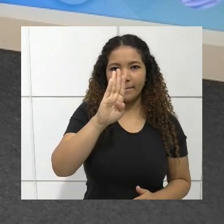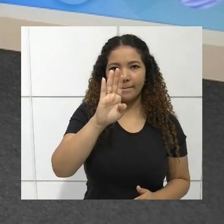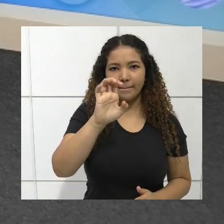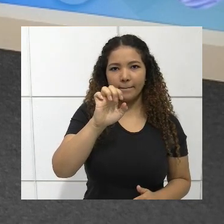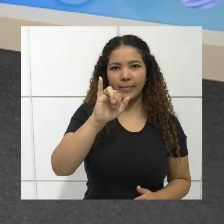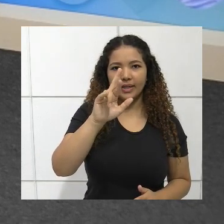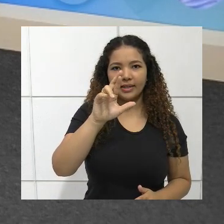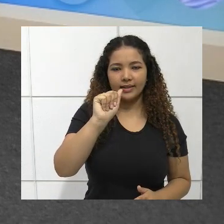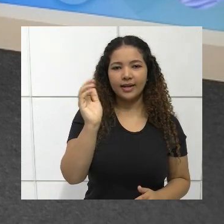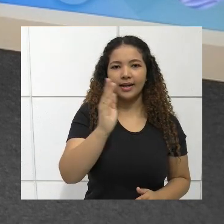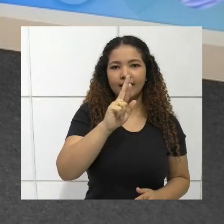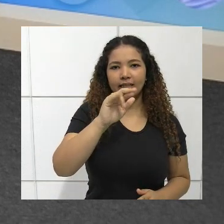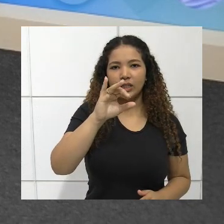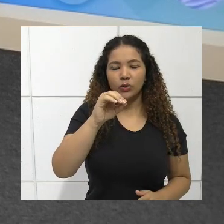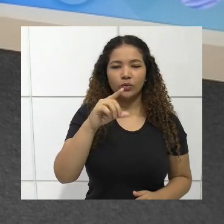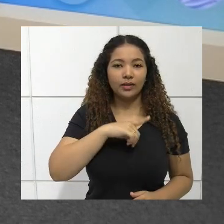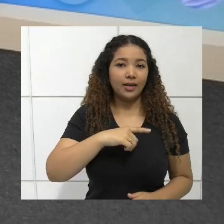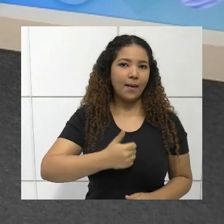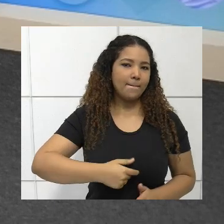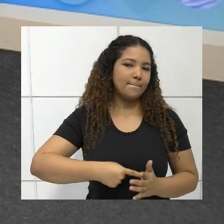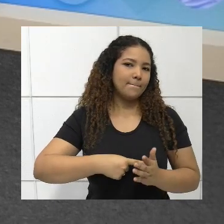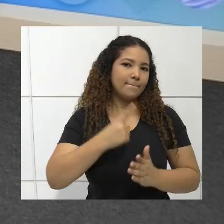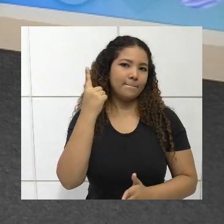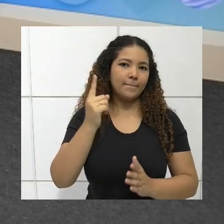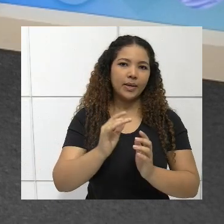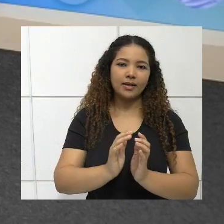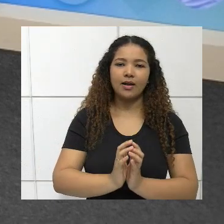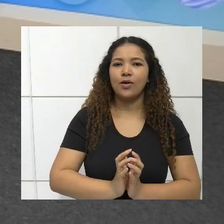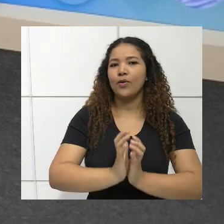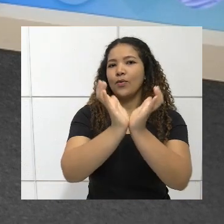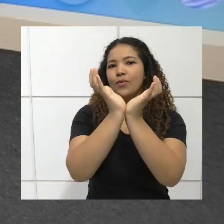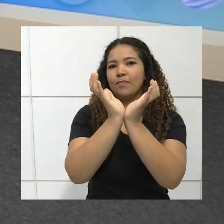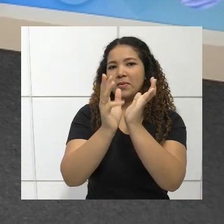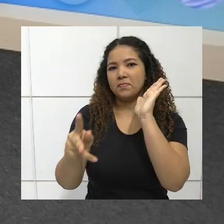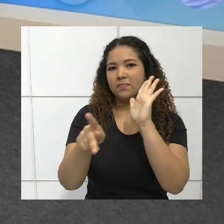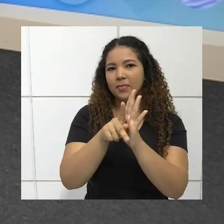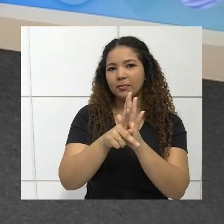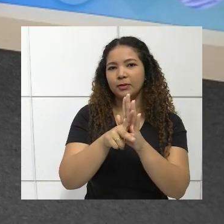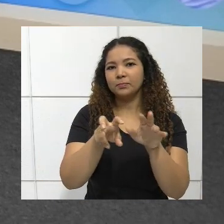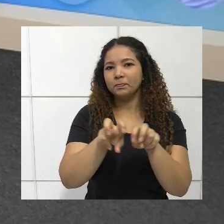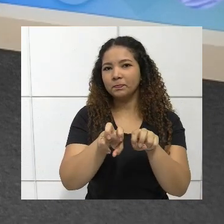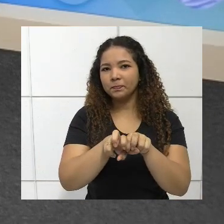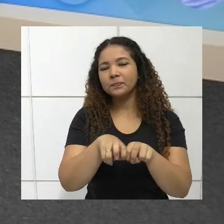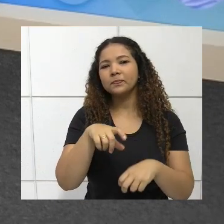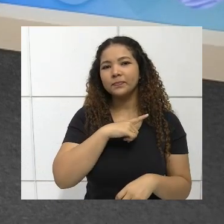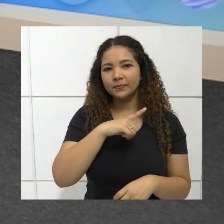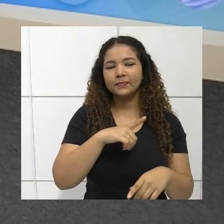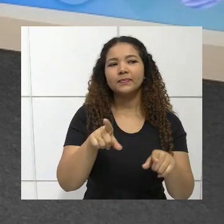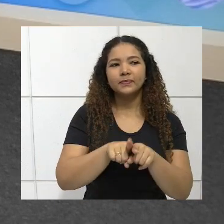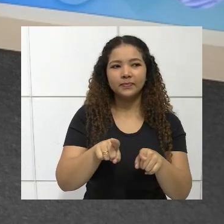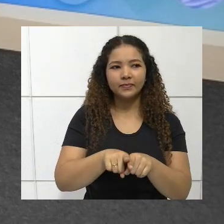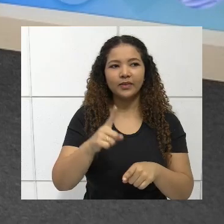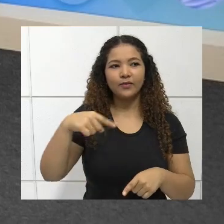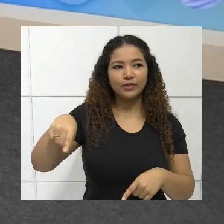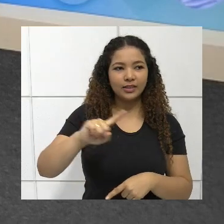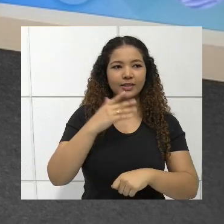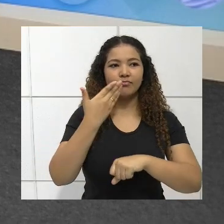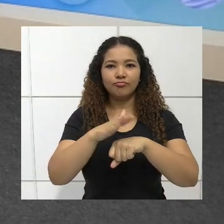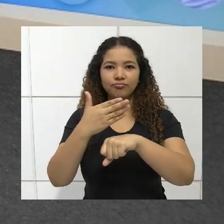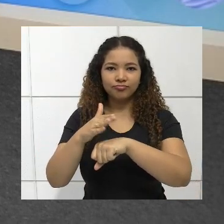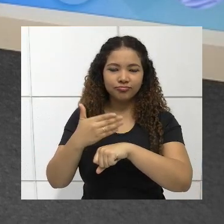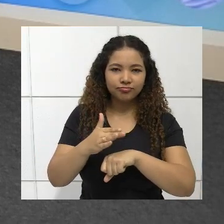receber a primeira Copa Mega Show de Futebol Society. Portanto, já se prepare aí. O